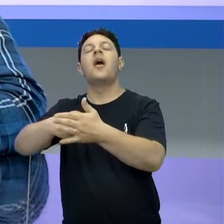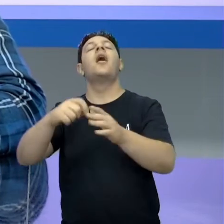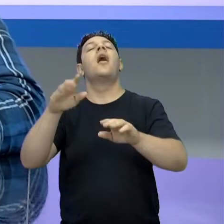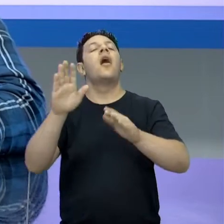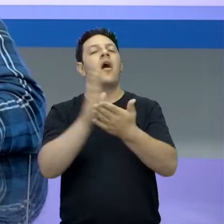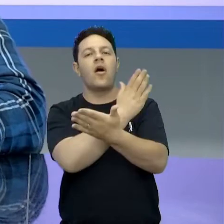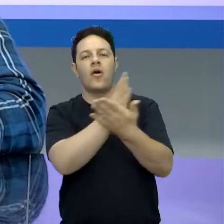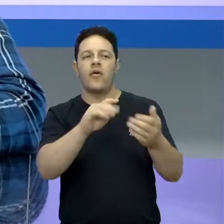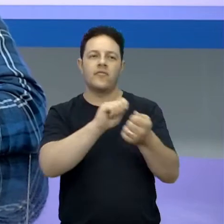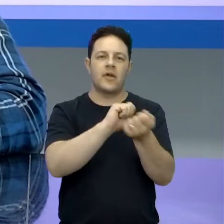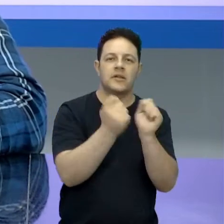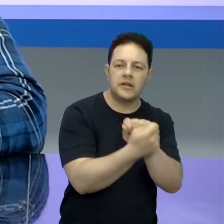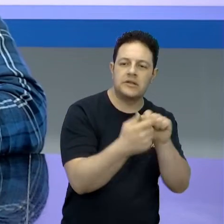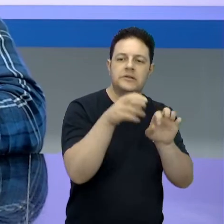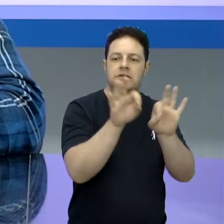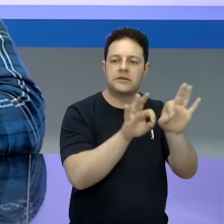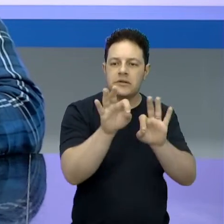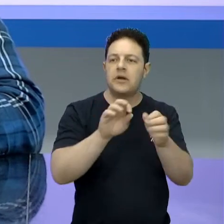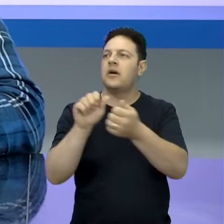muitas delas